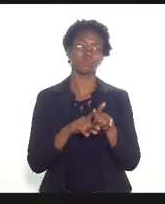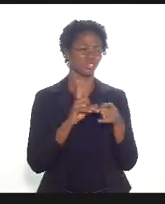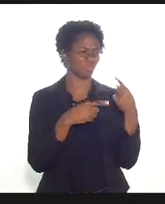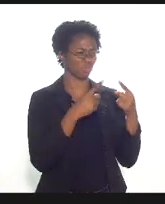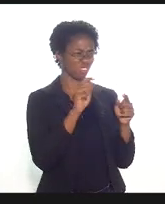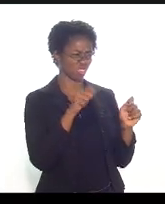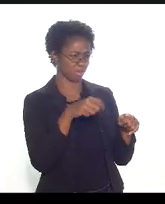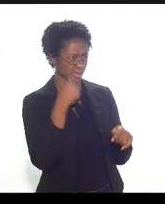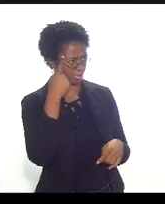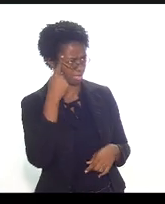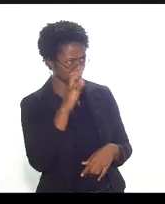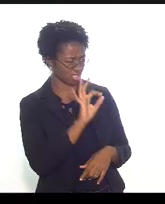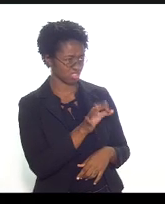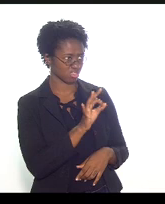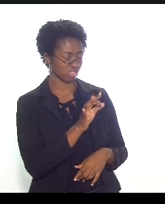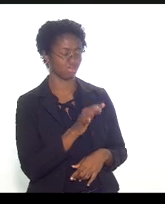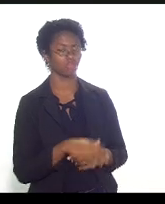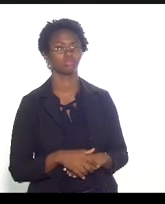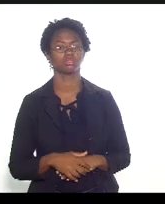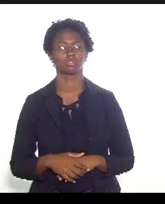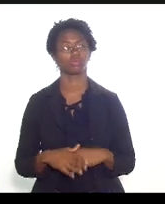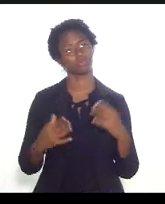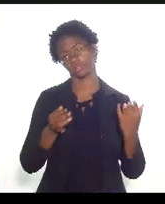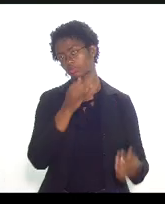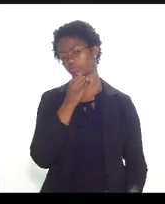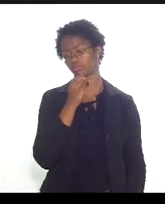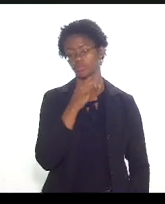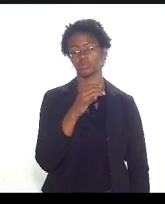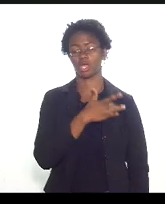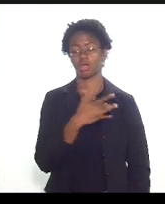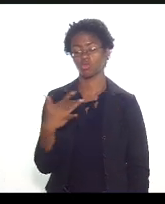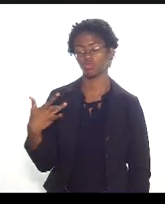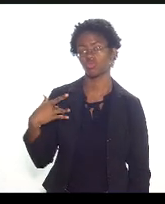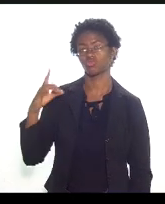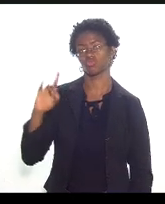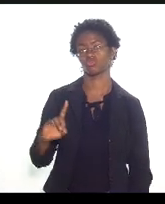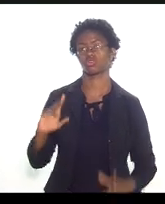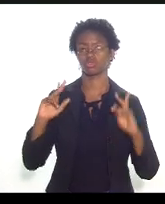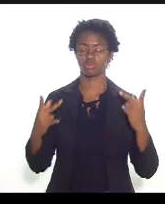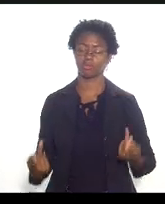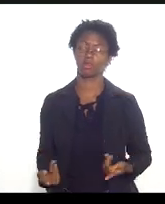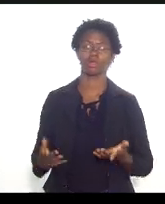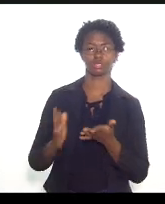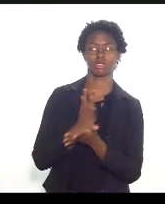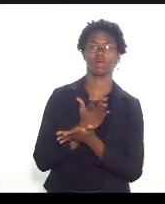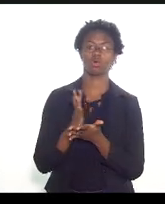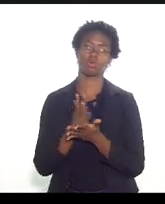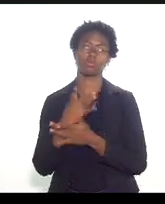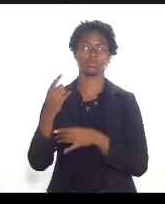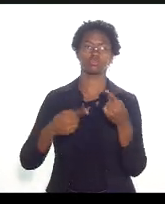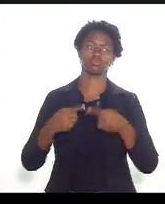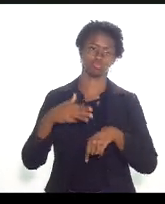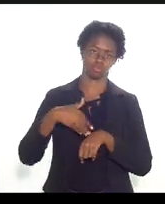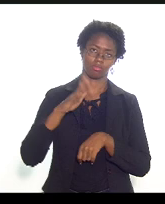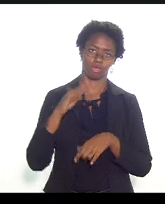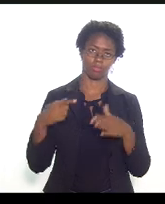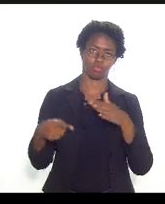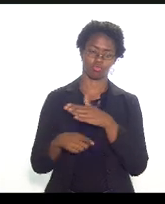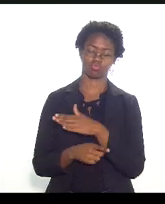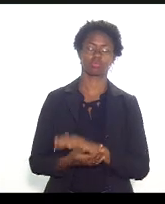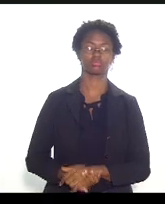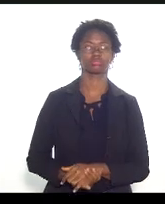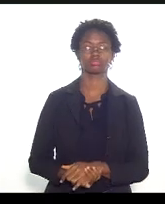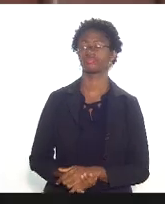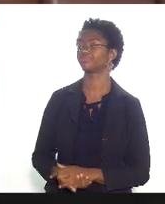né? Perfeito. Como a saúde, enfim, direitos humanos em algumas. Ok?